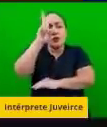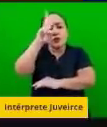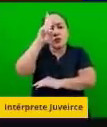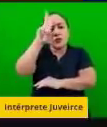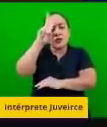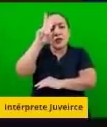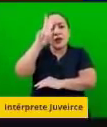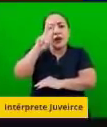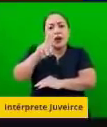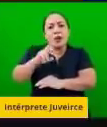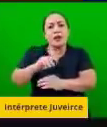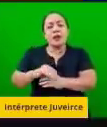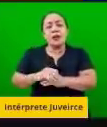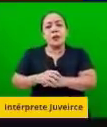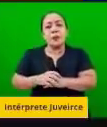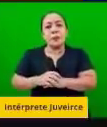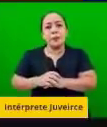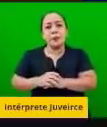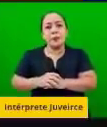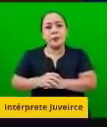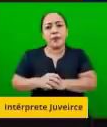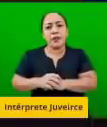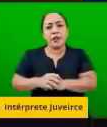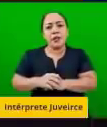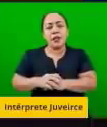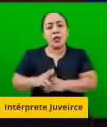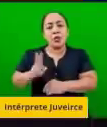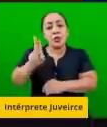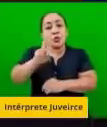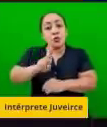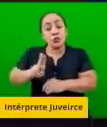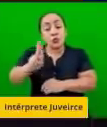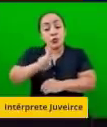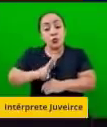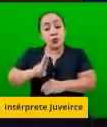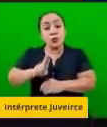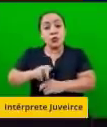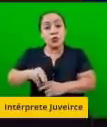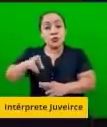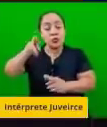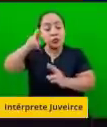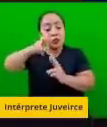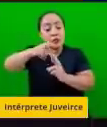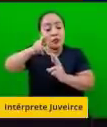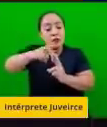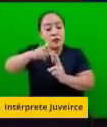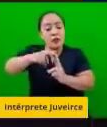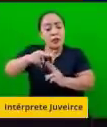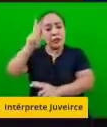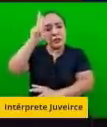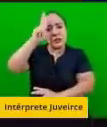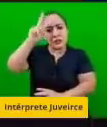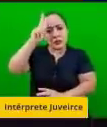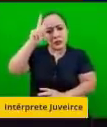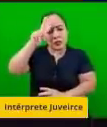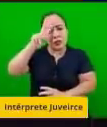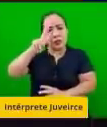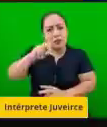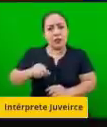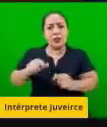conteúdo a partir do uso das fontes históricas. Por favor, o próximo